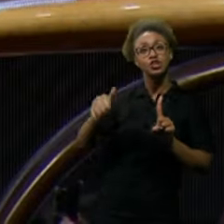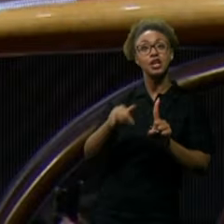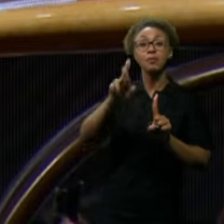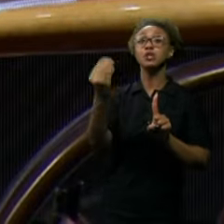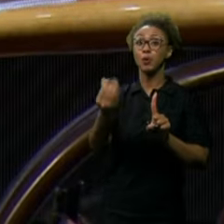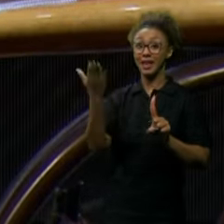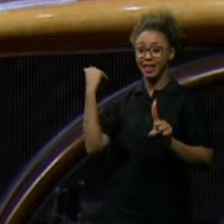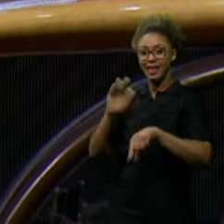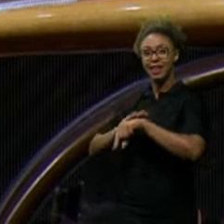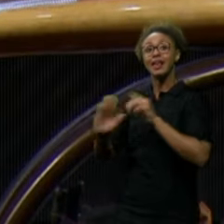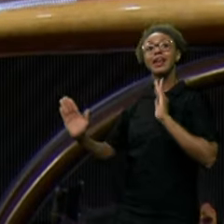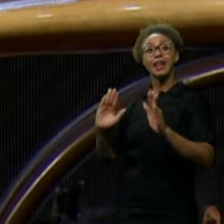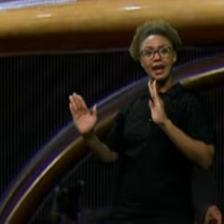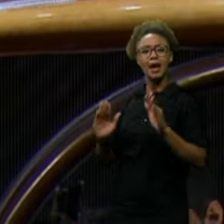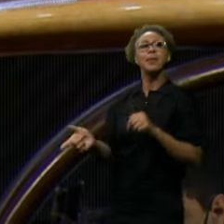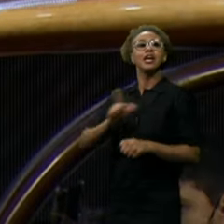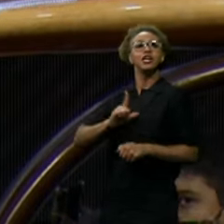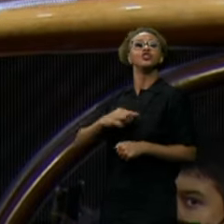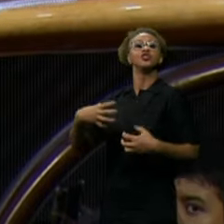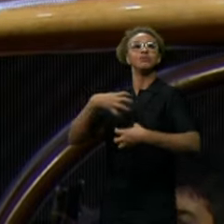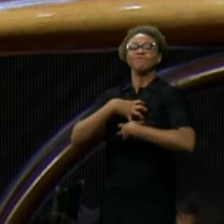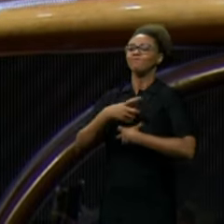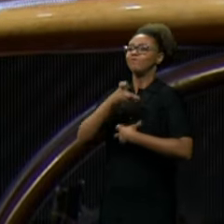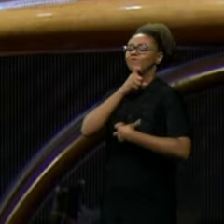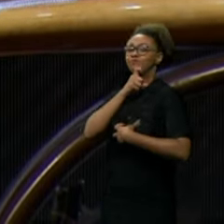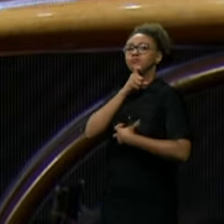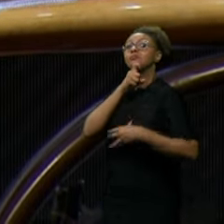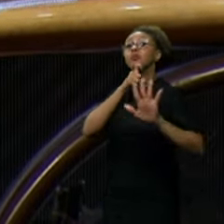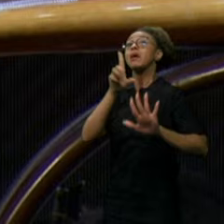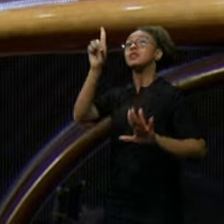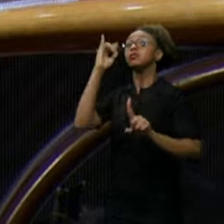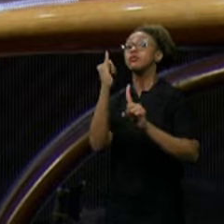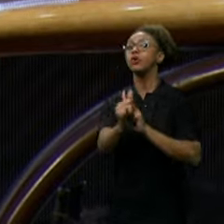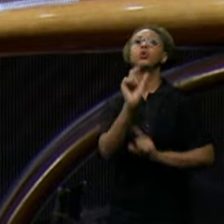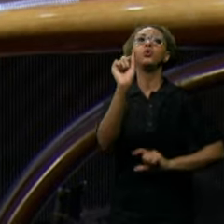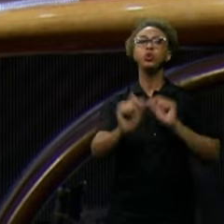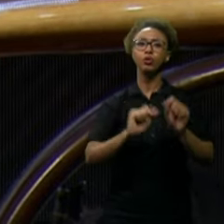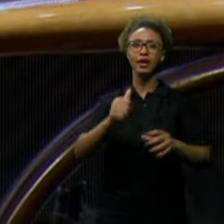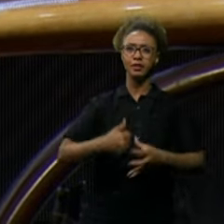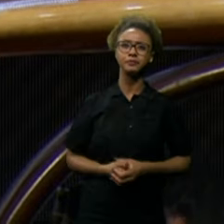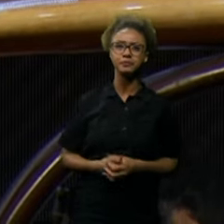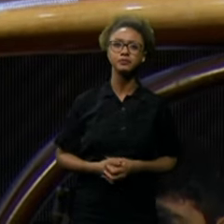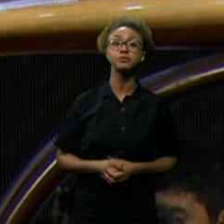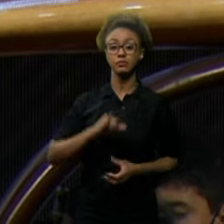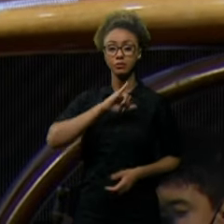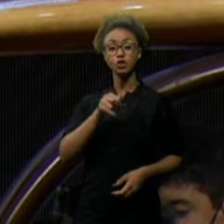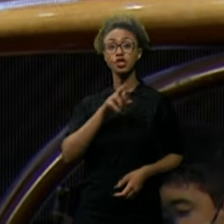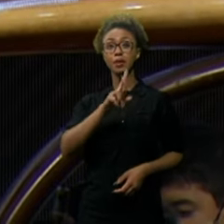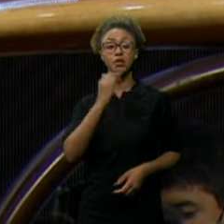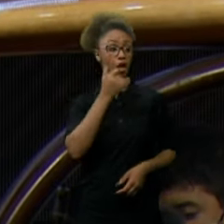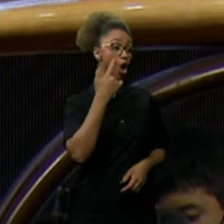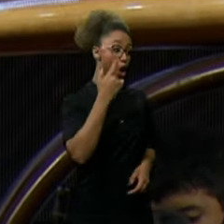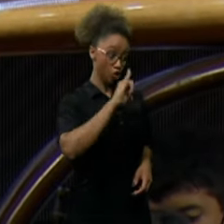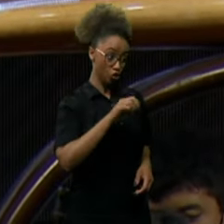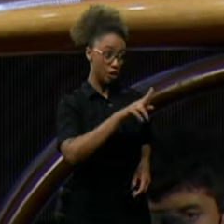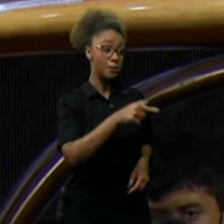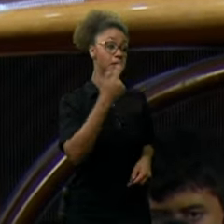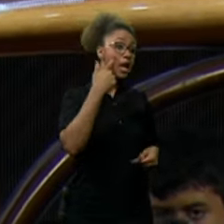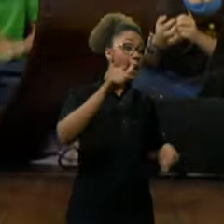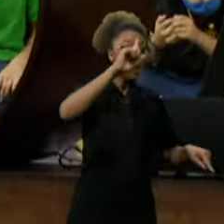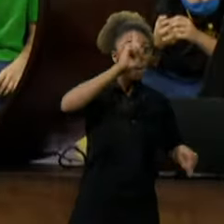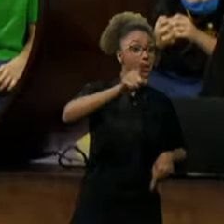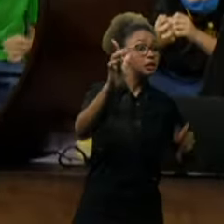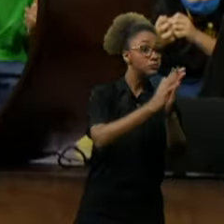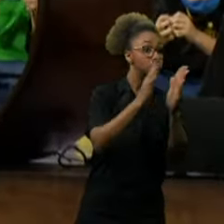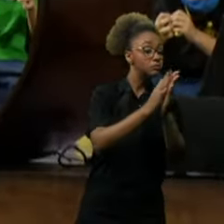instante de postar guia espiritual de idolatria muito grande mas olha o que ele disse ele disse assim Jeremias manda o meu povo Clamar e